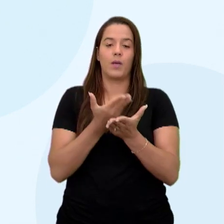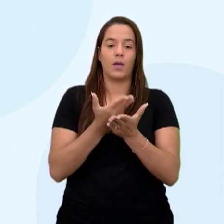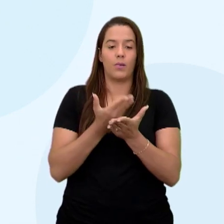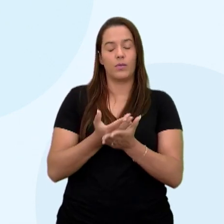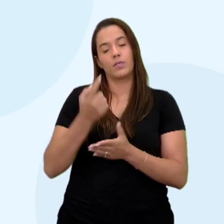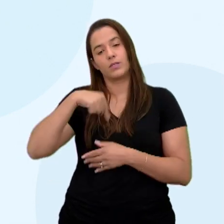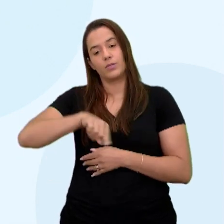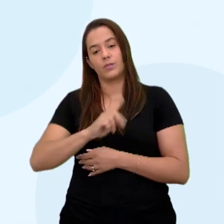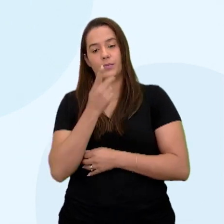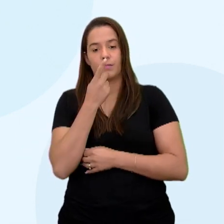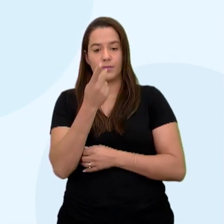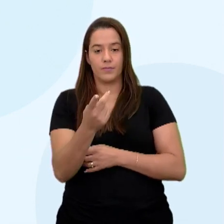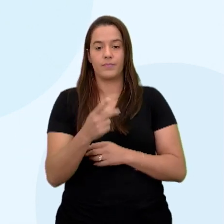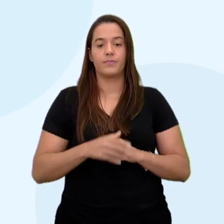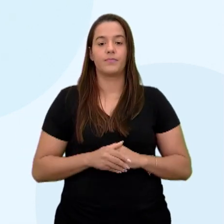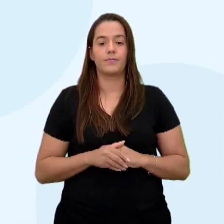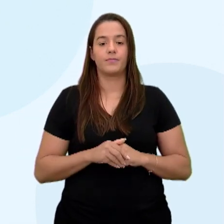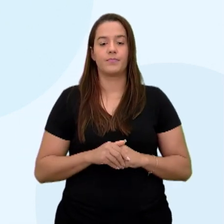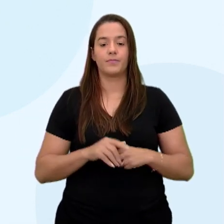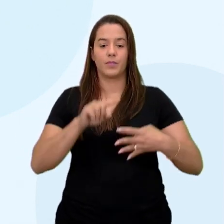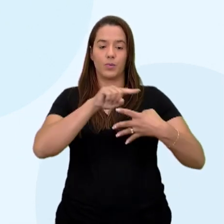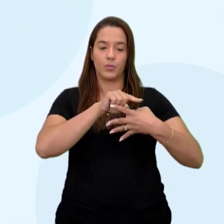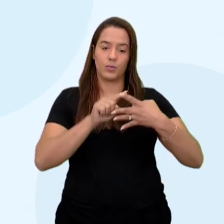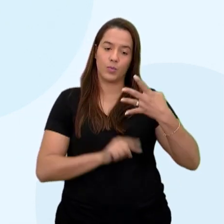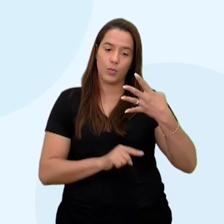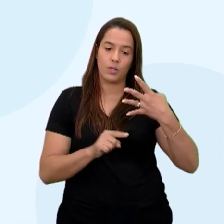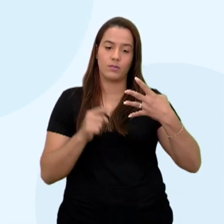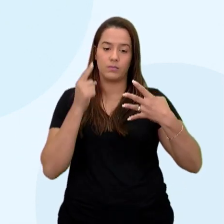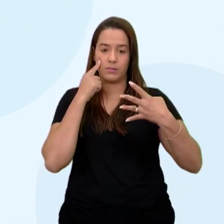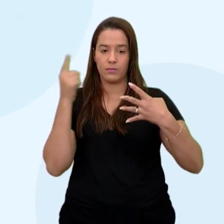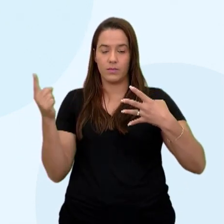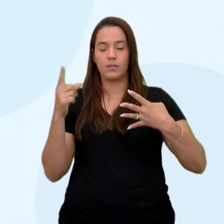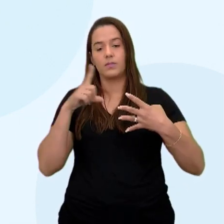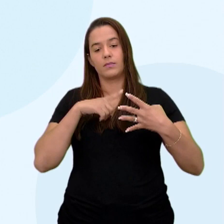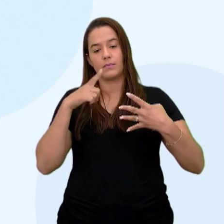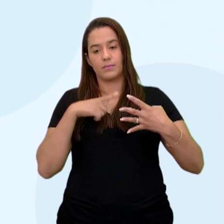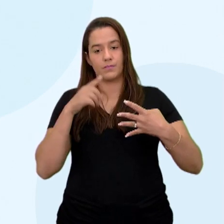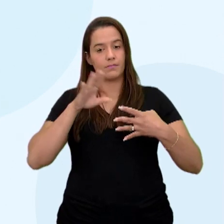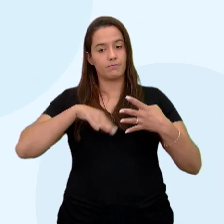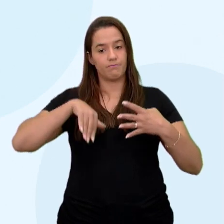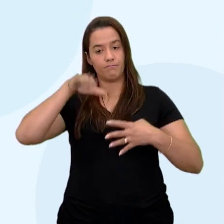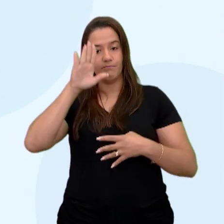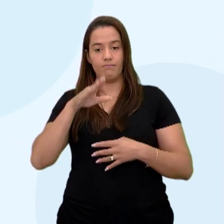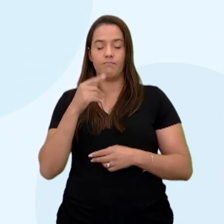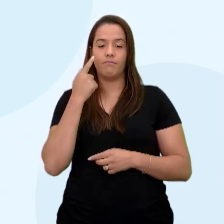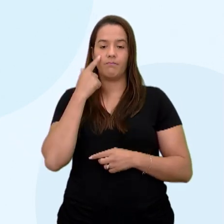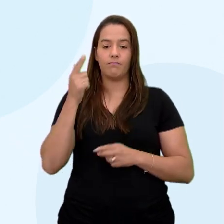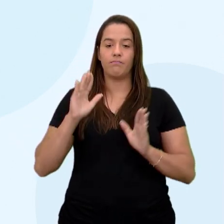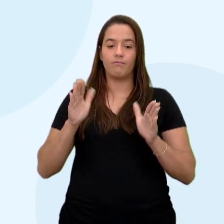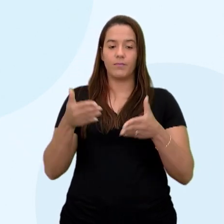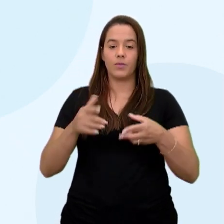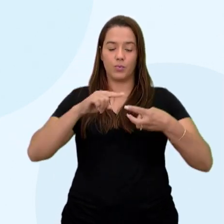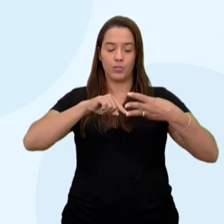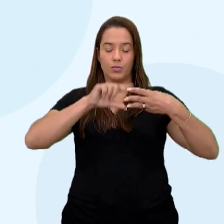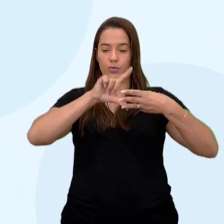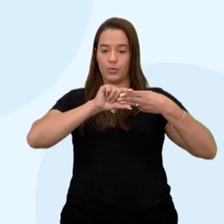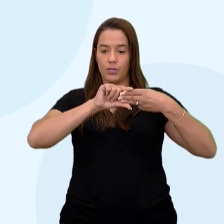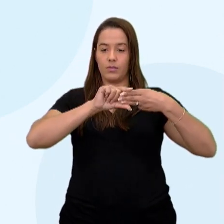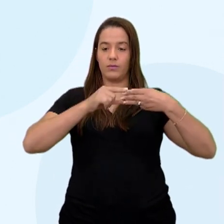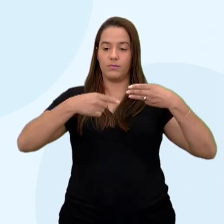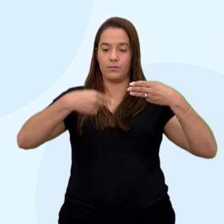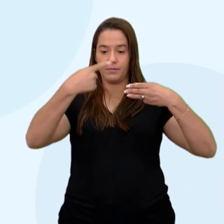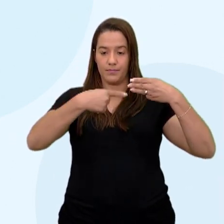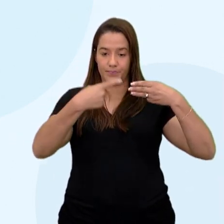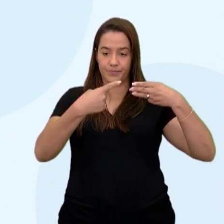escala, né? Então, vendo aí os 4 éons, né? Tendo lá, né, uma ênfase nos 3 primeiros, né?